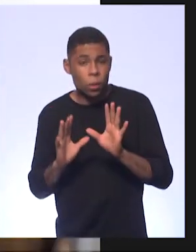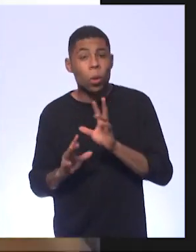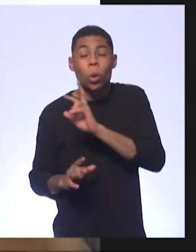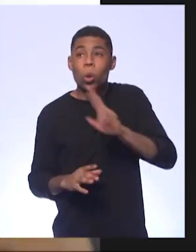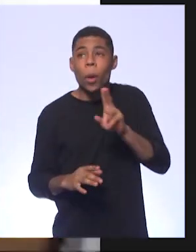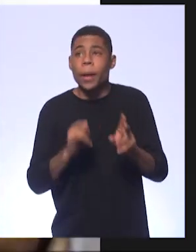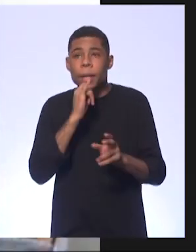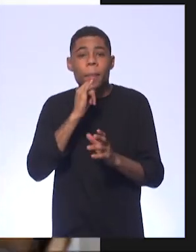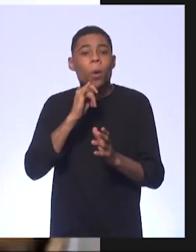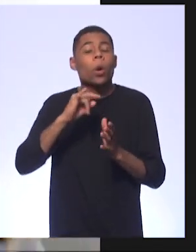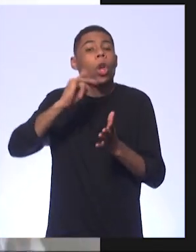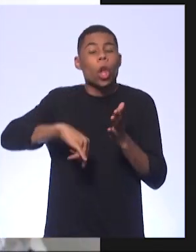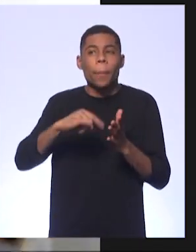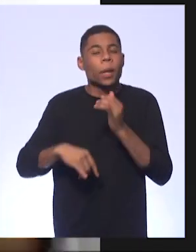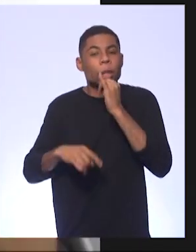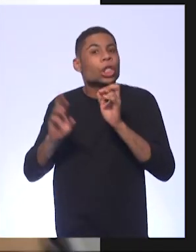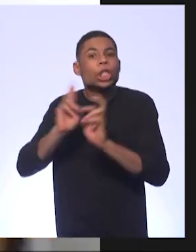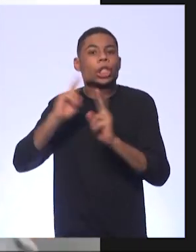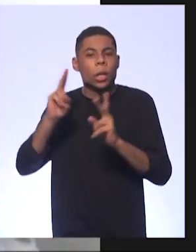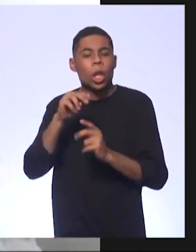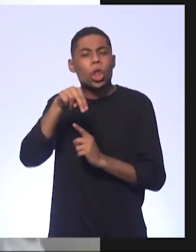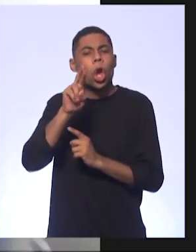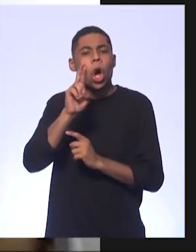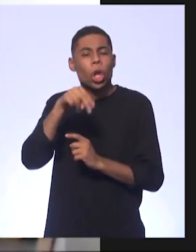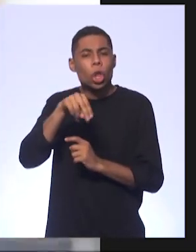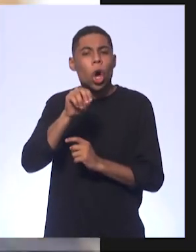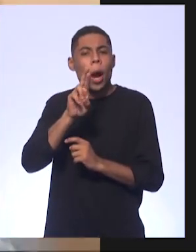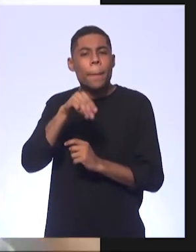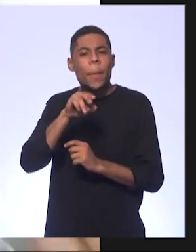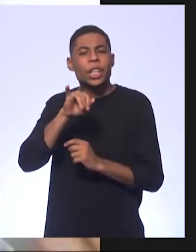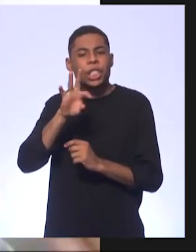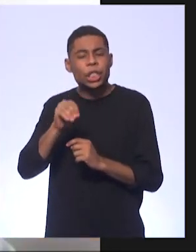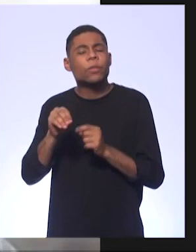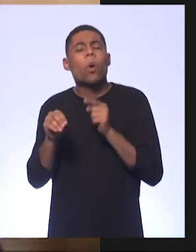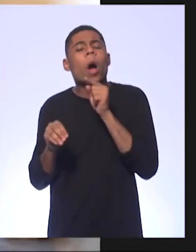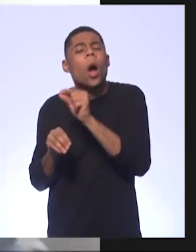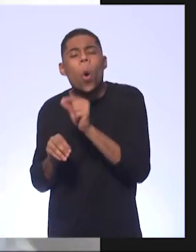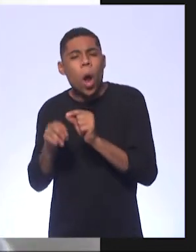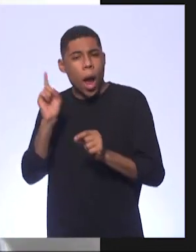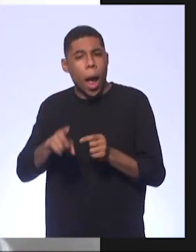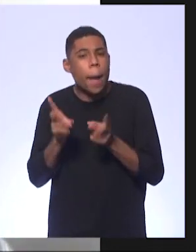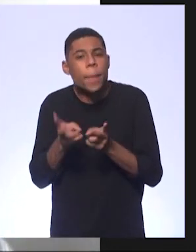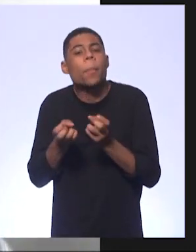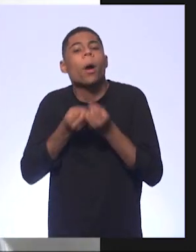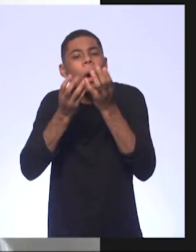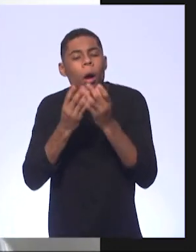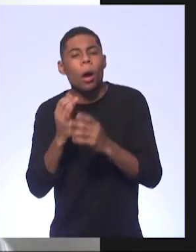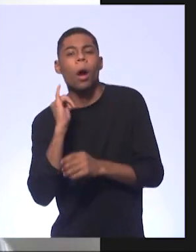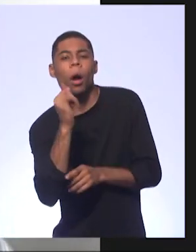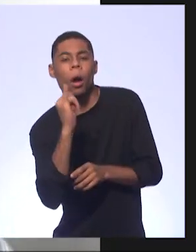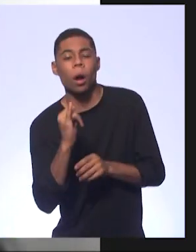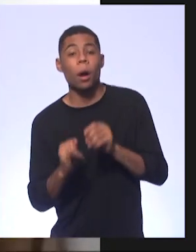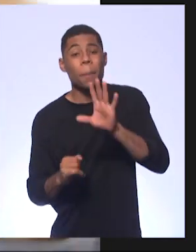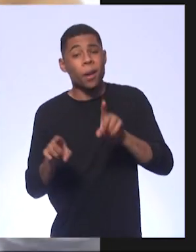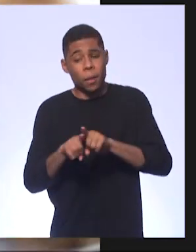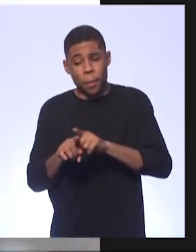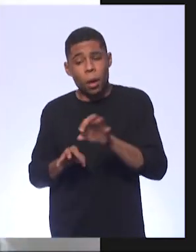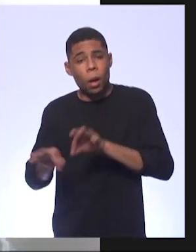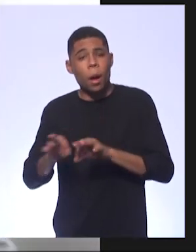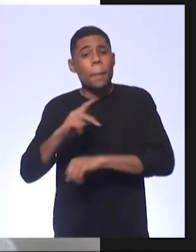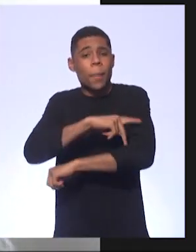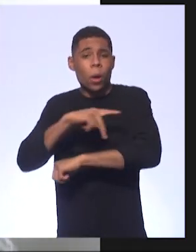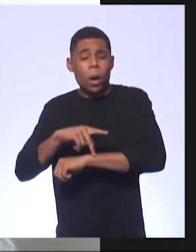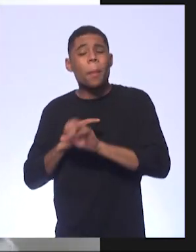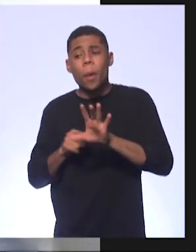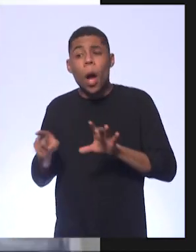um documento normativo que orienta os currículos, mas também o planejamento pedagógico. Mas ela não